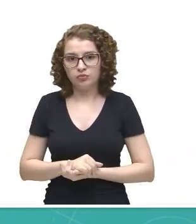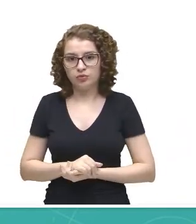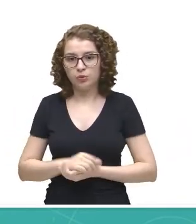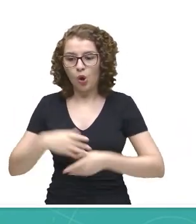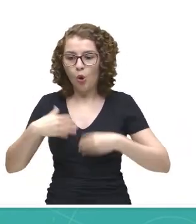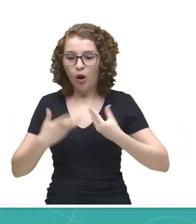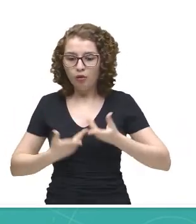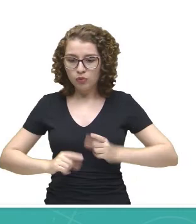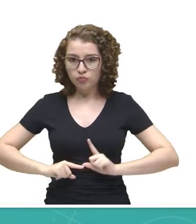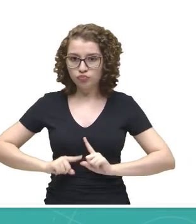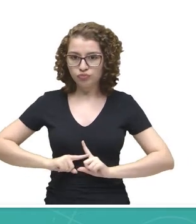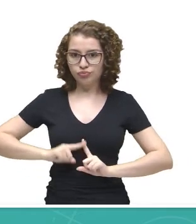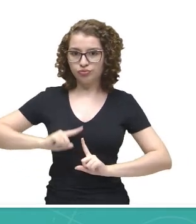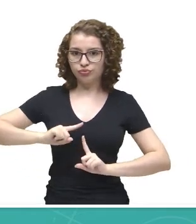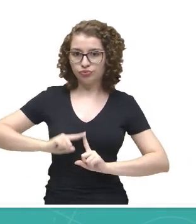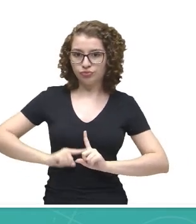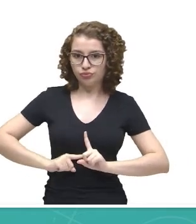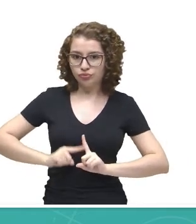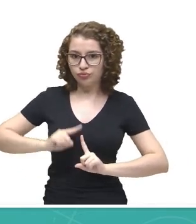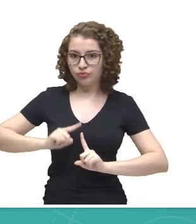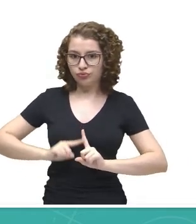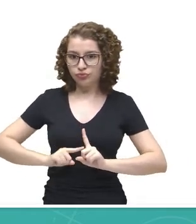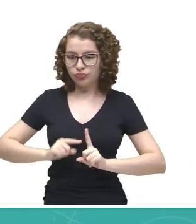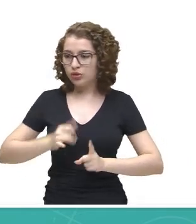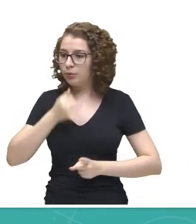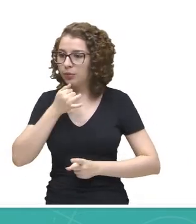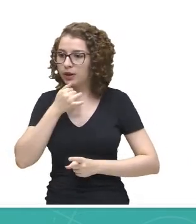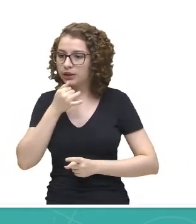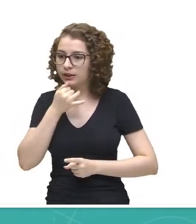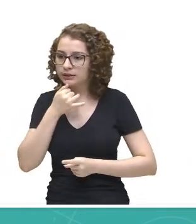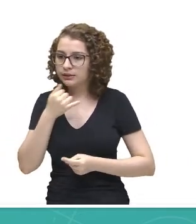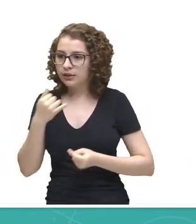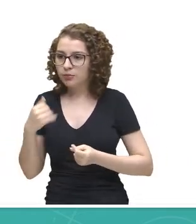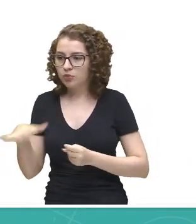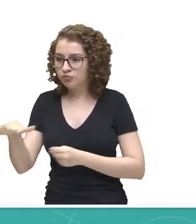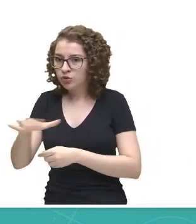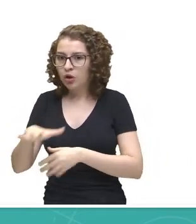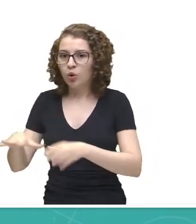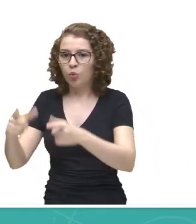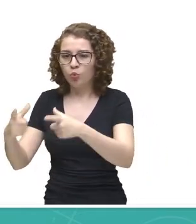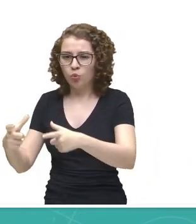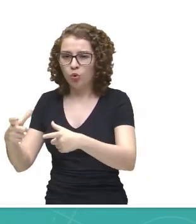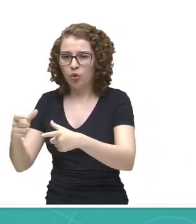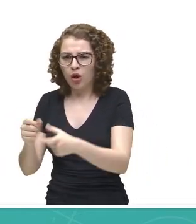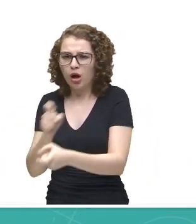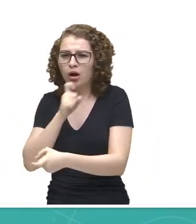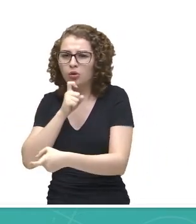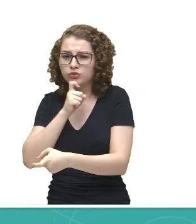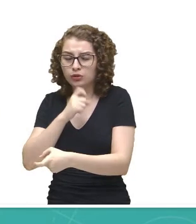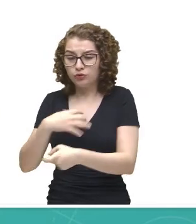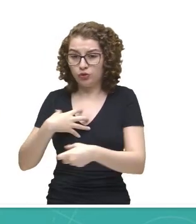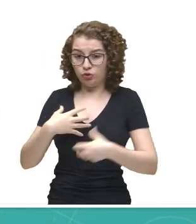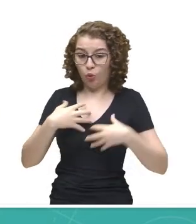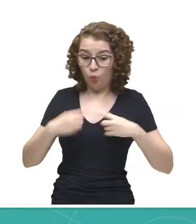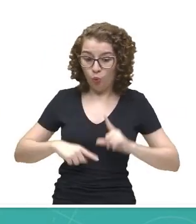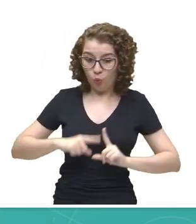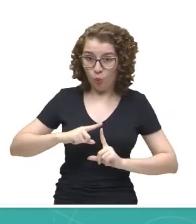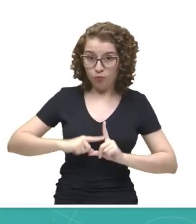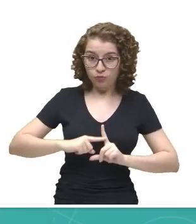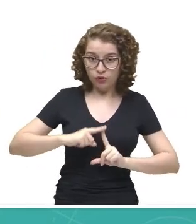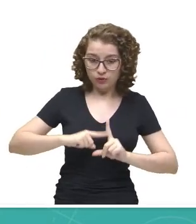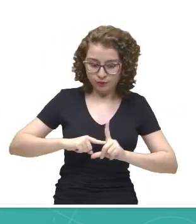Ele evita que o organismo perca ali temperatura para o ambiente. Além disso, ele vai proteger, ó, partes do